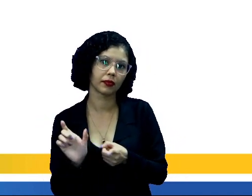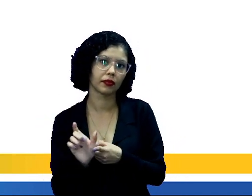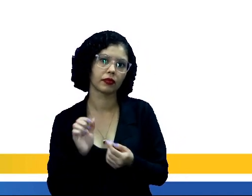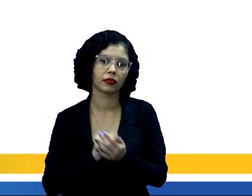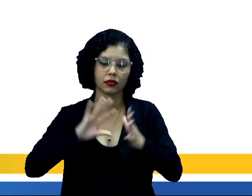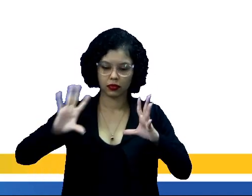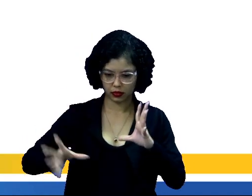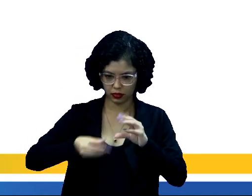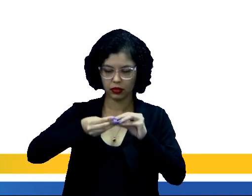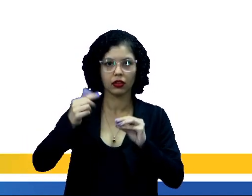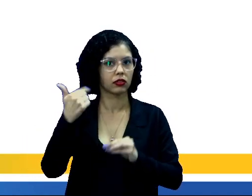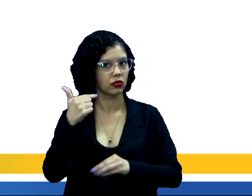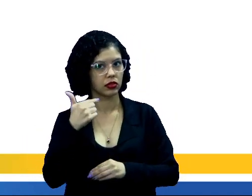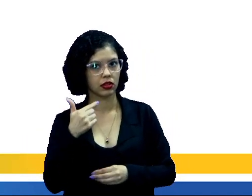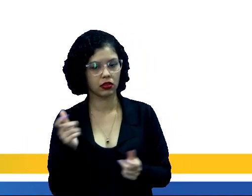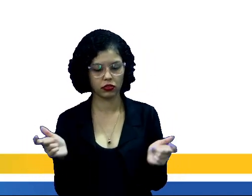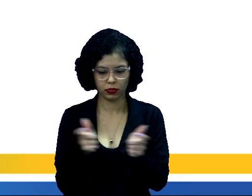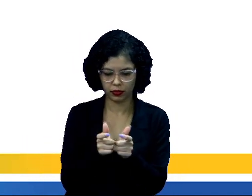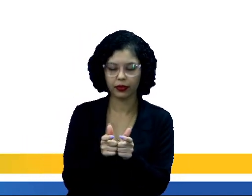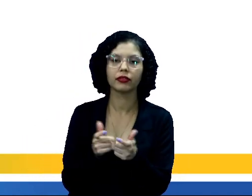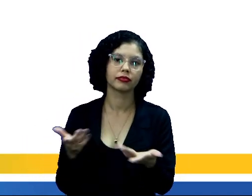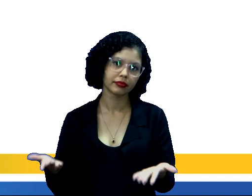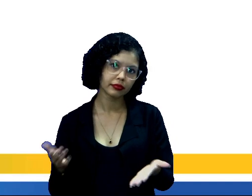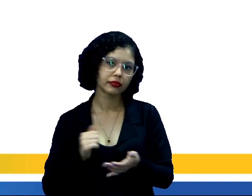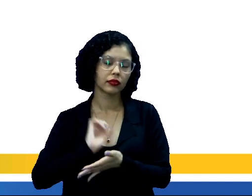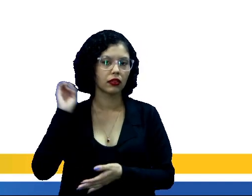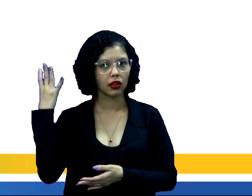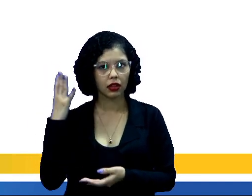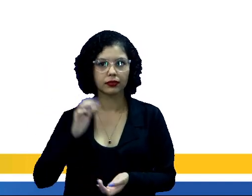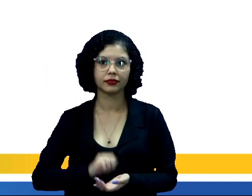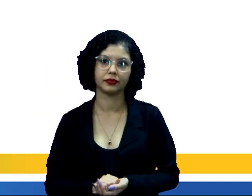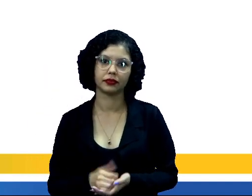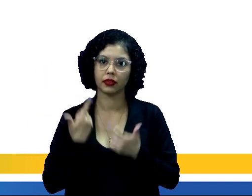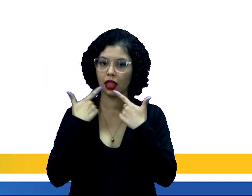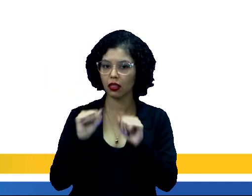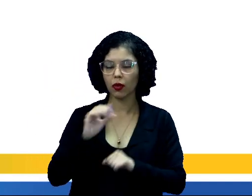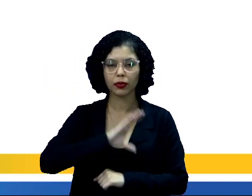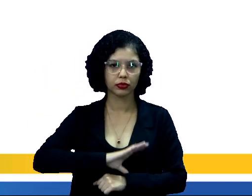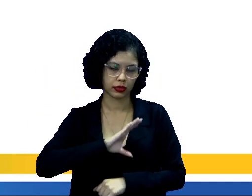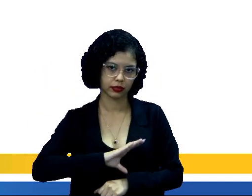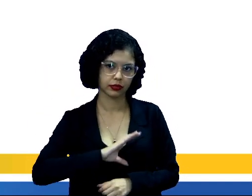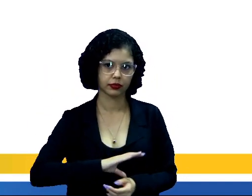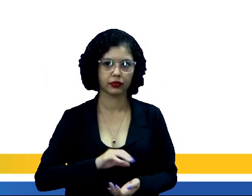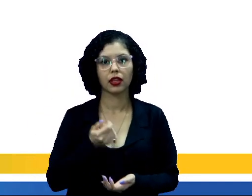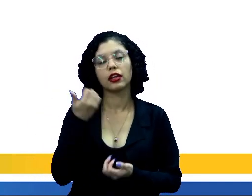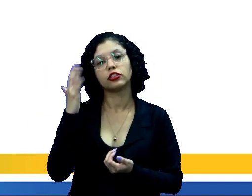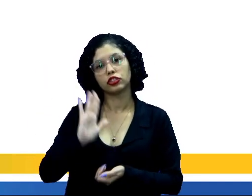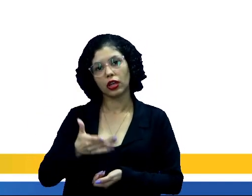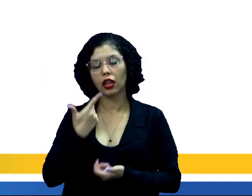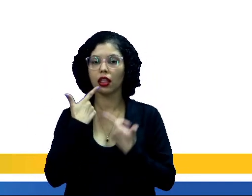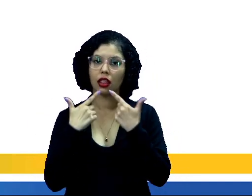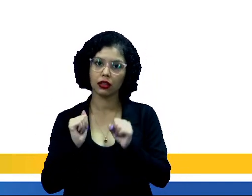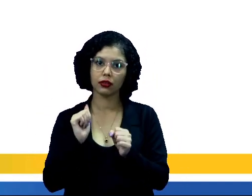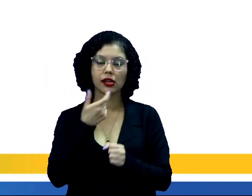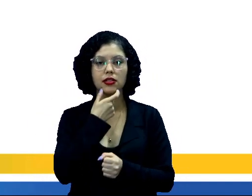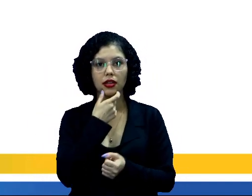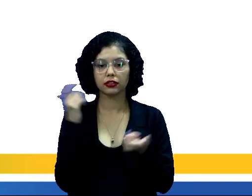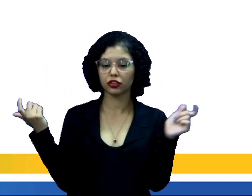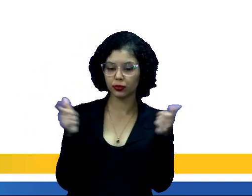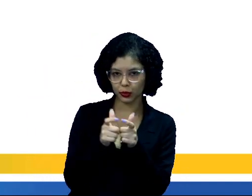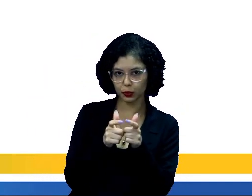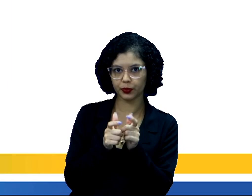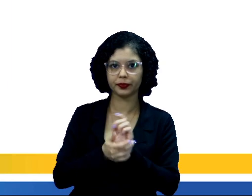geralmente completas, sem abreviações, né? No caso aí da língua inglesa nós temos essas